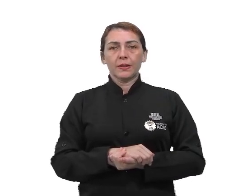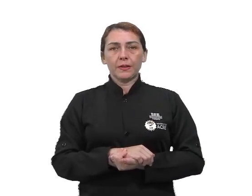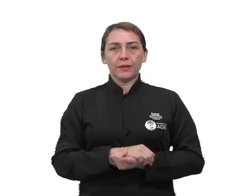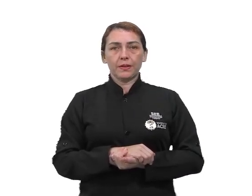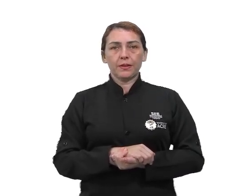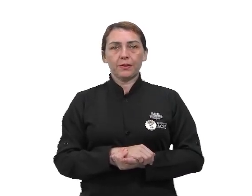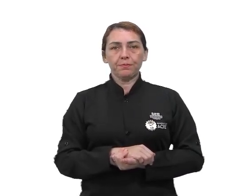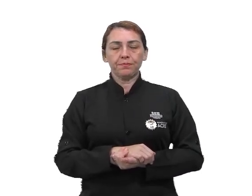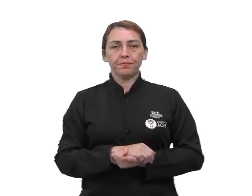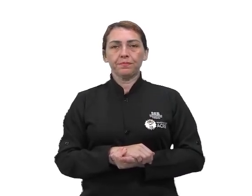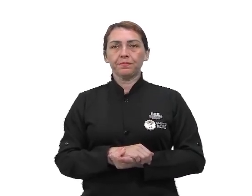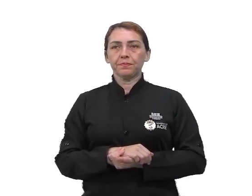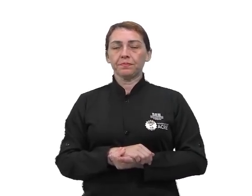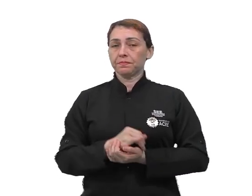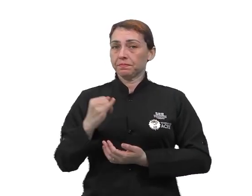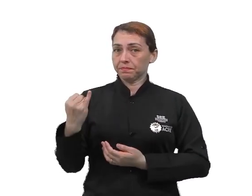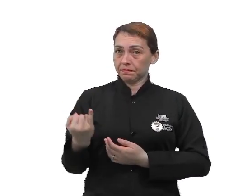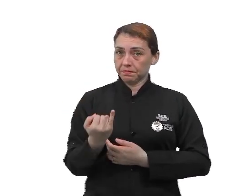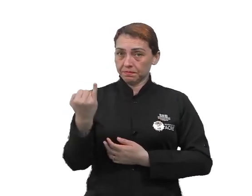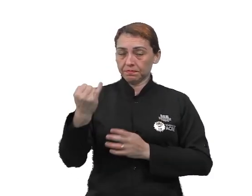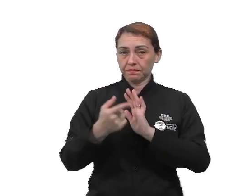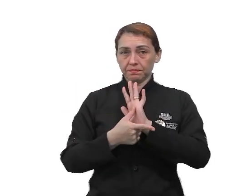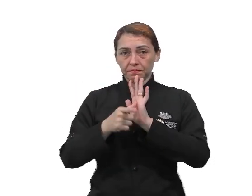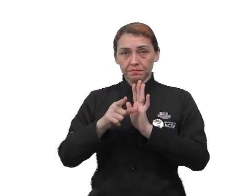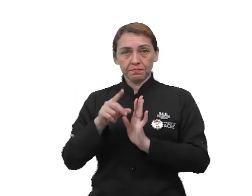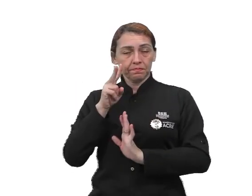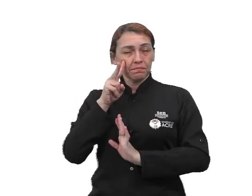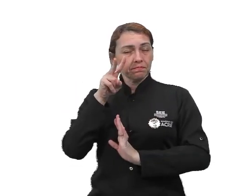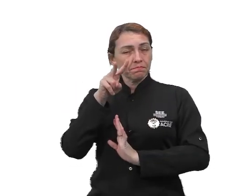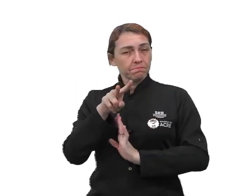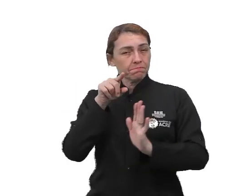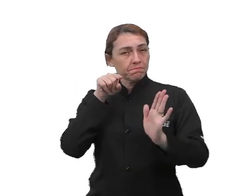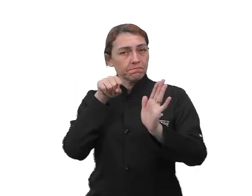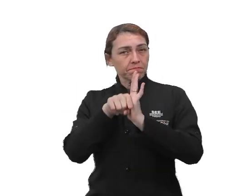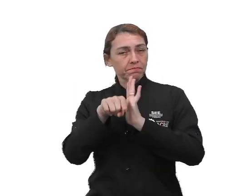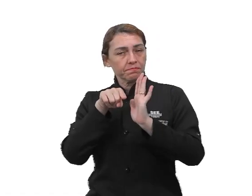vamos lá. É interessante, antes de a gente olhar a questão,